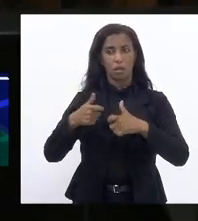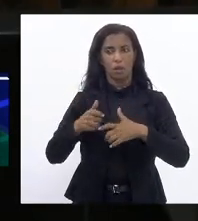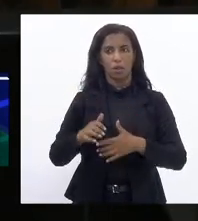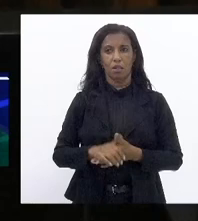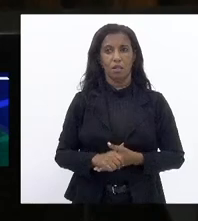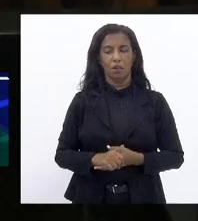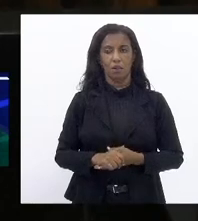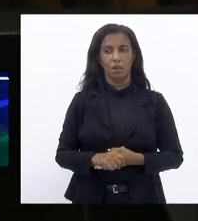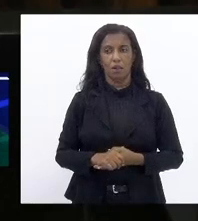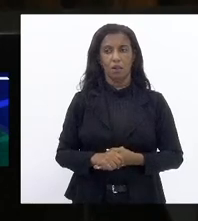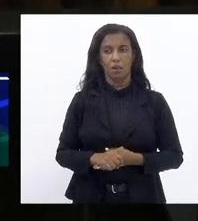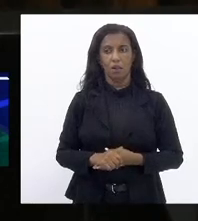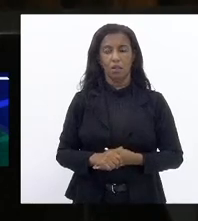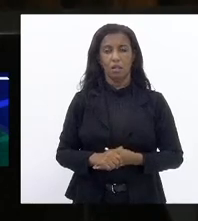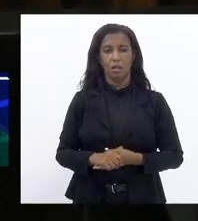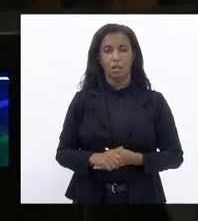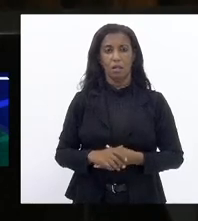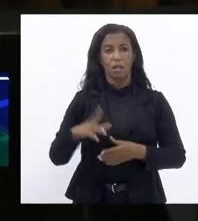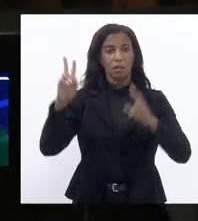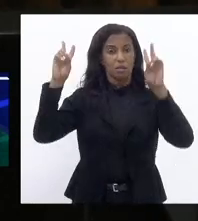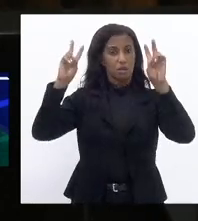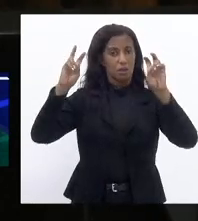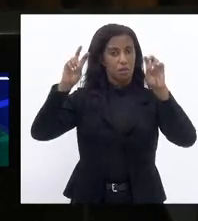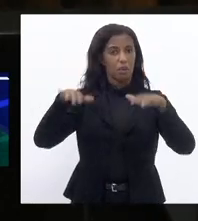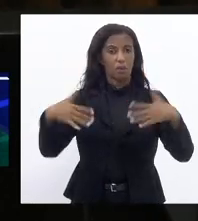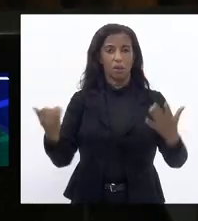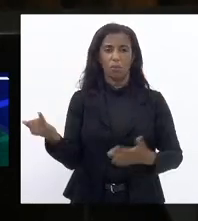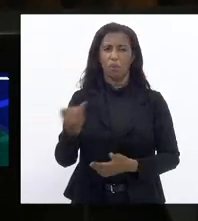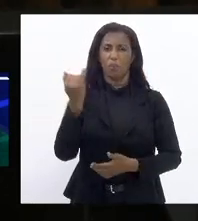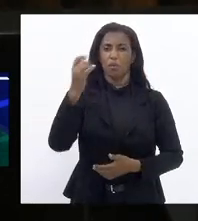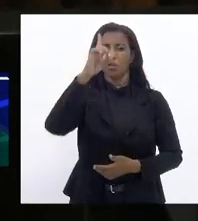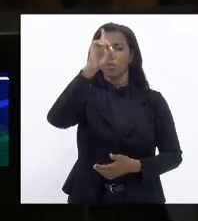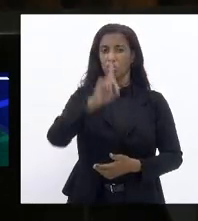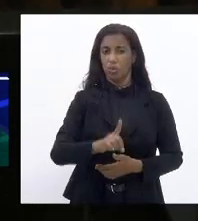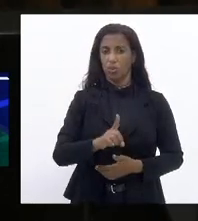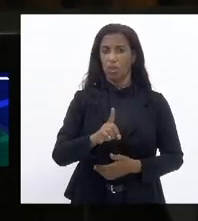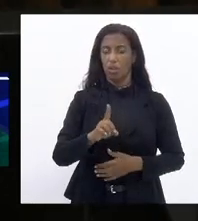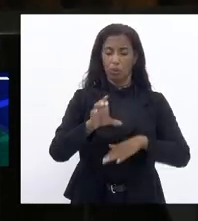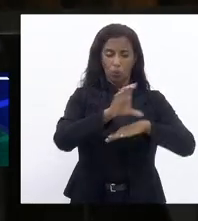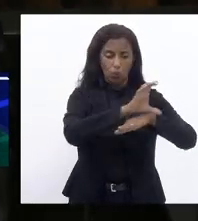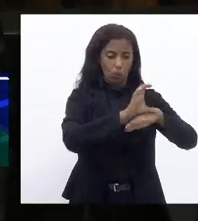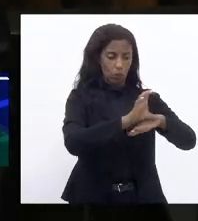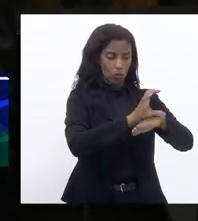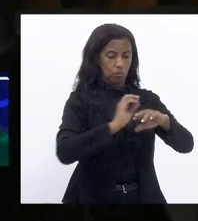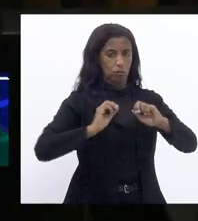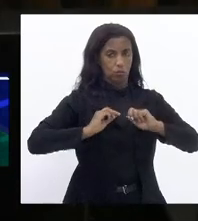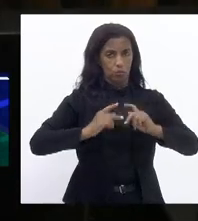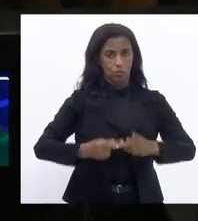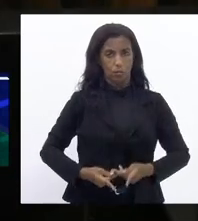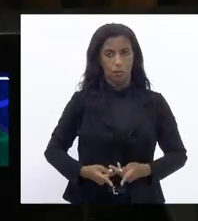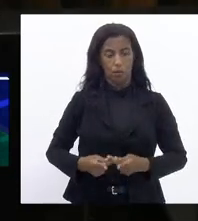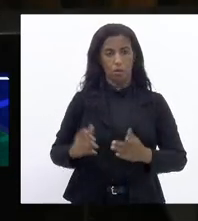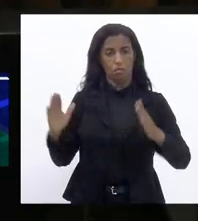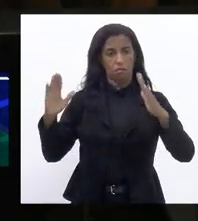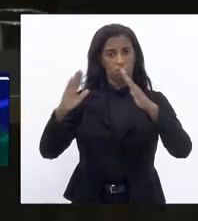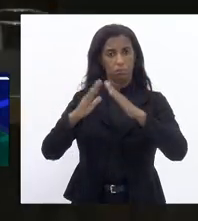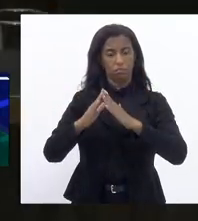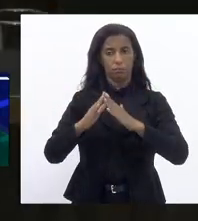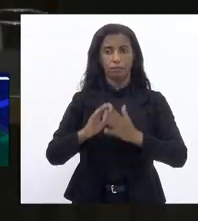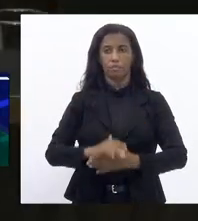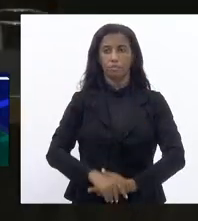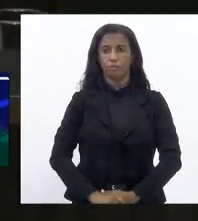envolver a Assembleia Legislativa nesses temas tão importantes para a garantia do direito constitucional e humano à habitação. Obrigado.